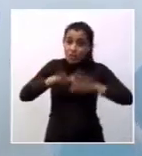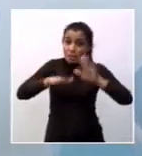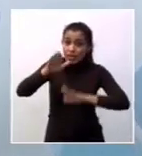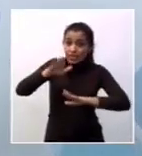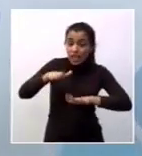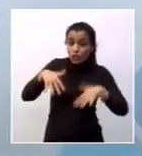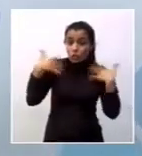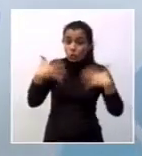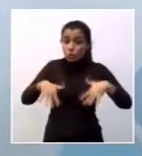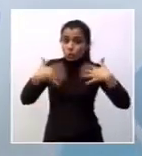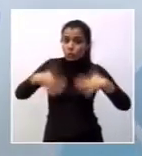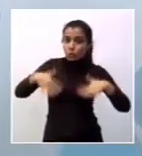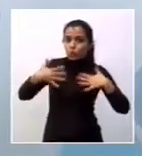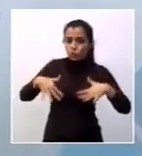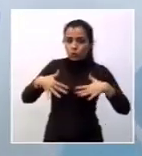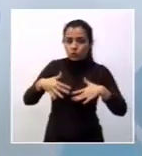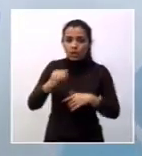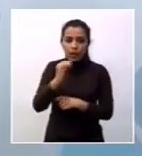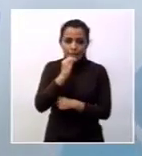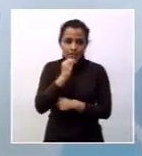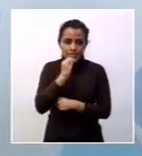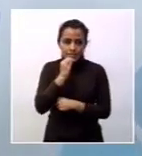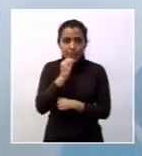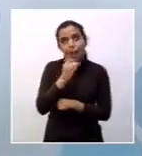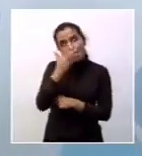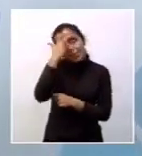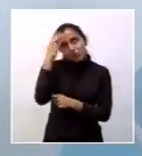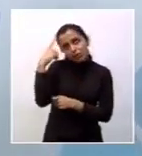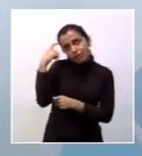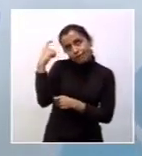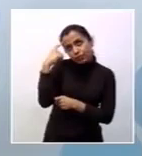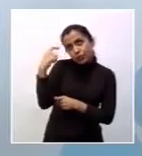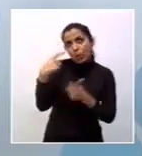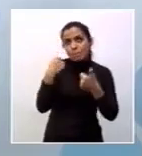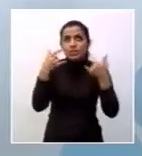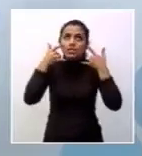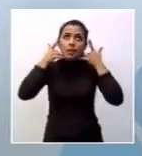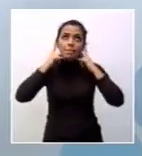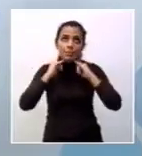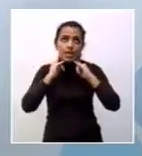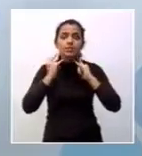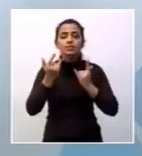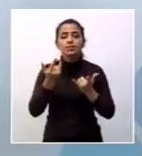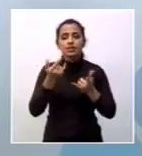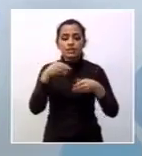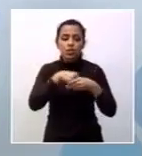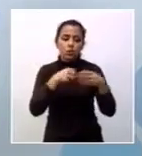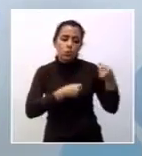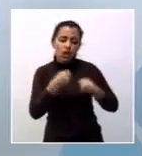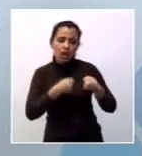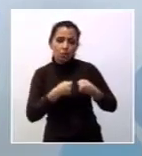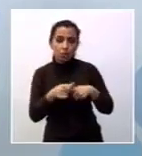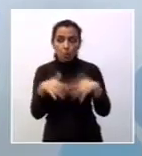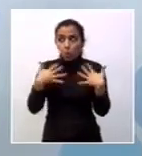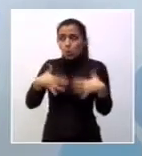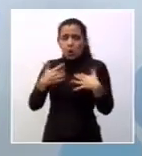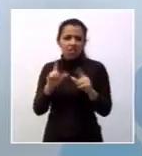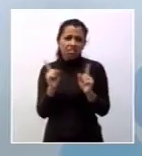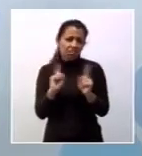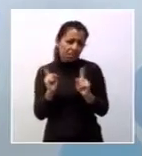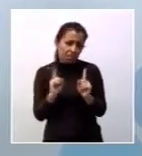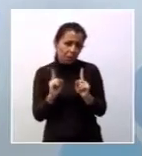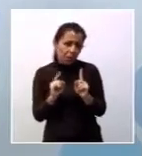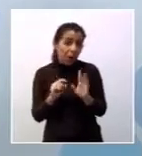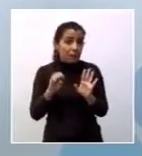pessoa que falou que a gente tinha que usar máscara dentro do carro, não vai ser presa, não foi uma coisa grave. Mas se isso afetou a